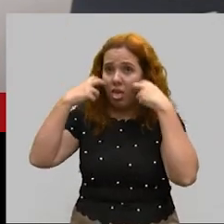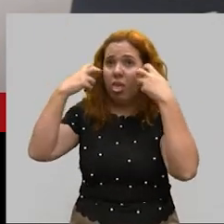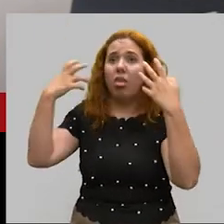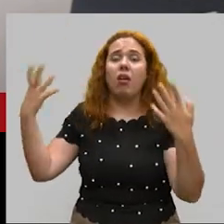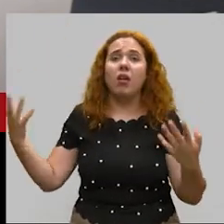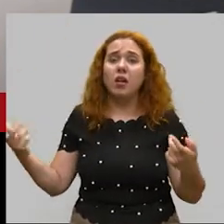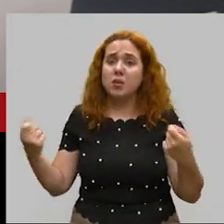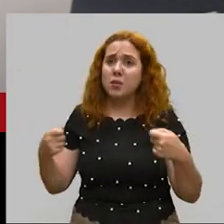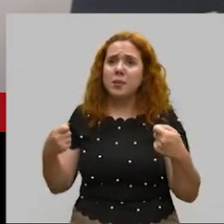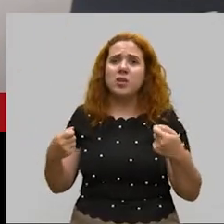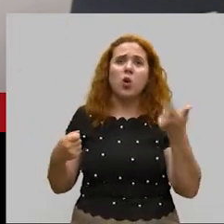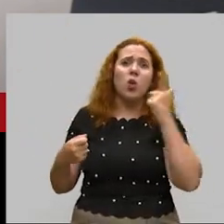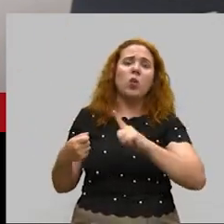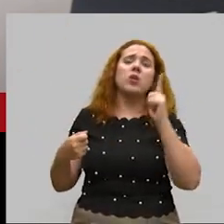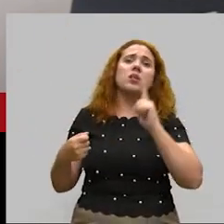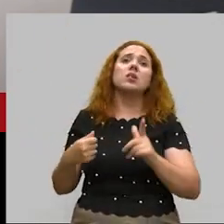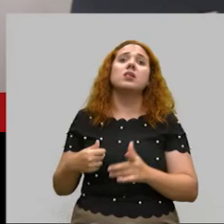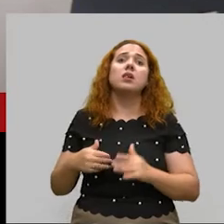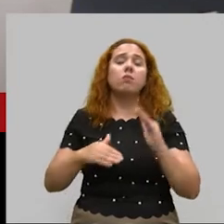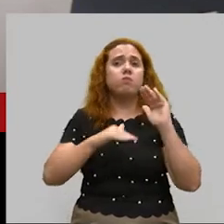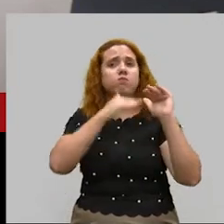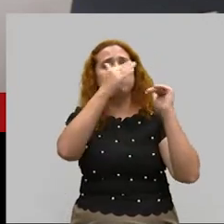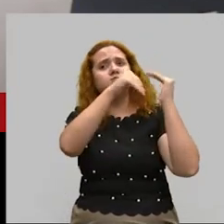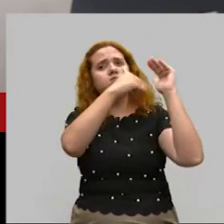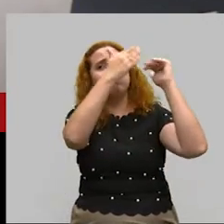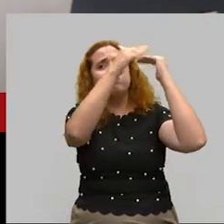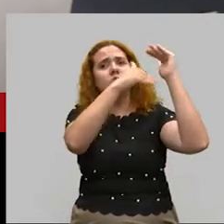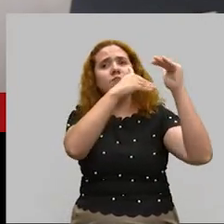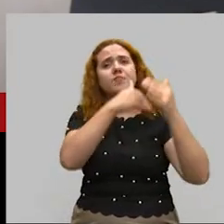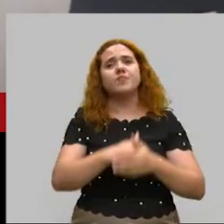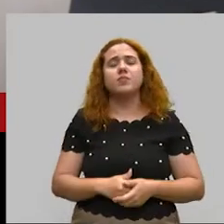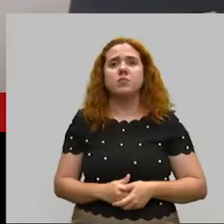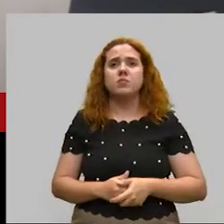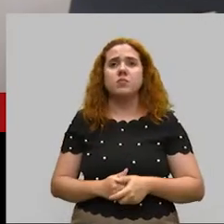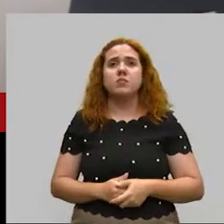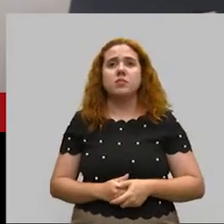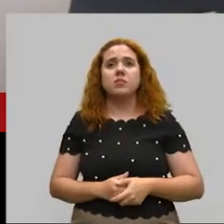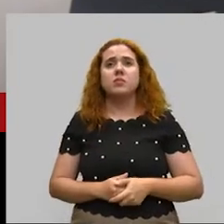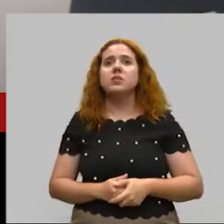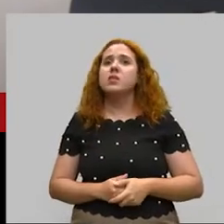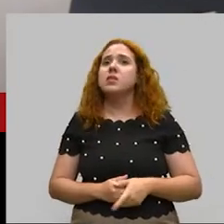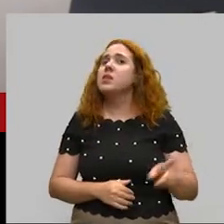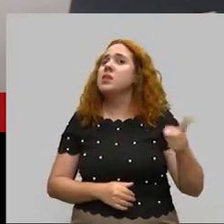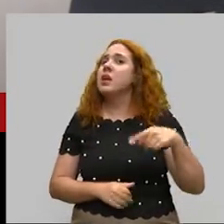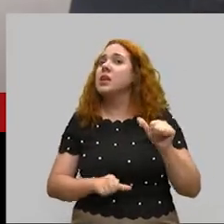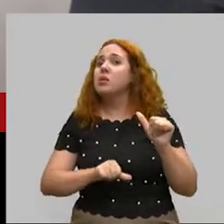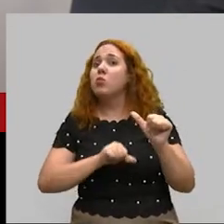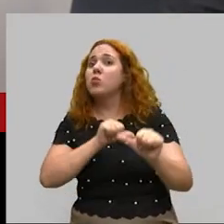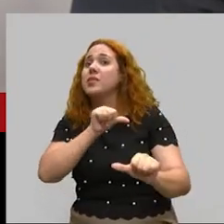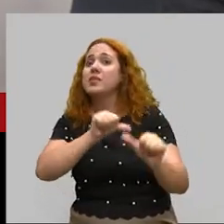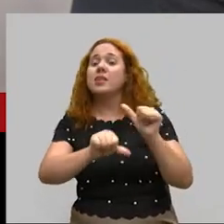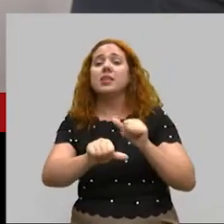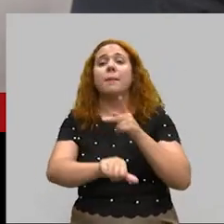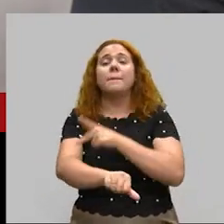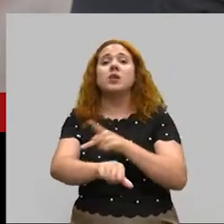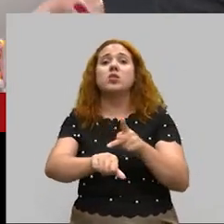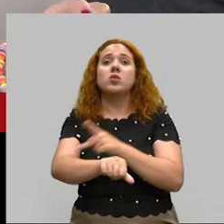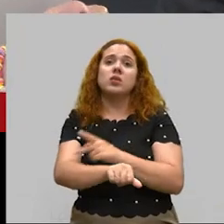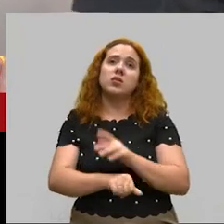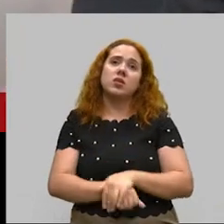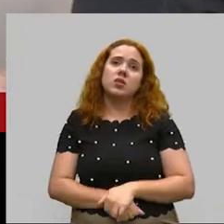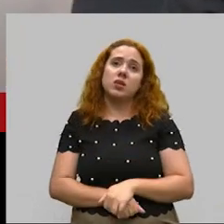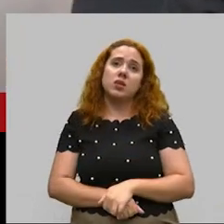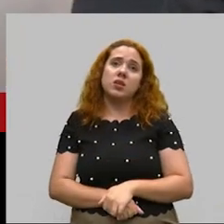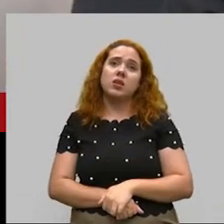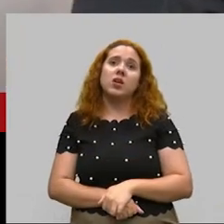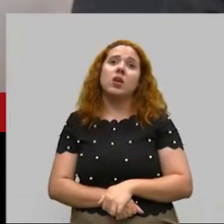etapa gente era pra gente est avançando e na no Marco da pedagogia da alternância é sobre isso sobre cumprir as